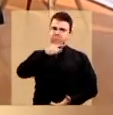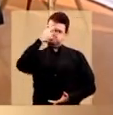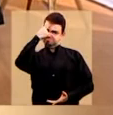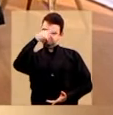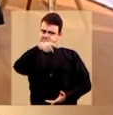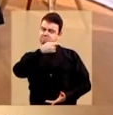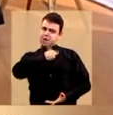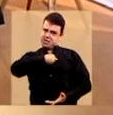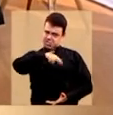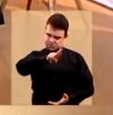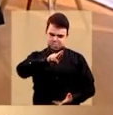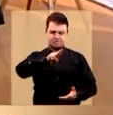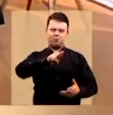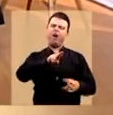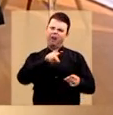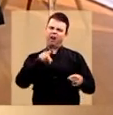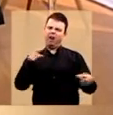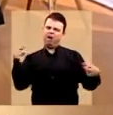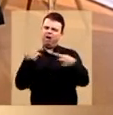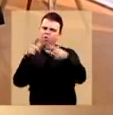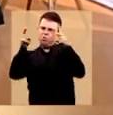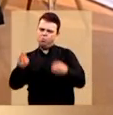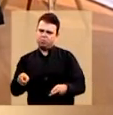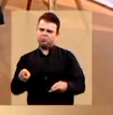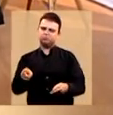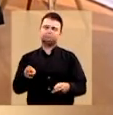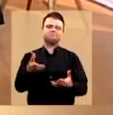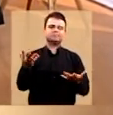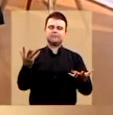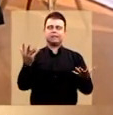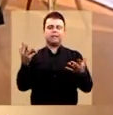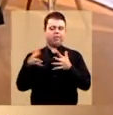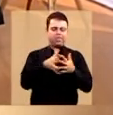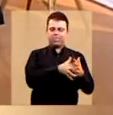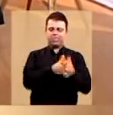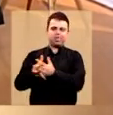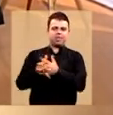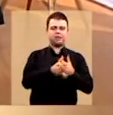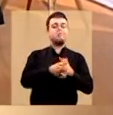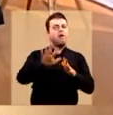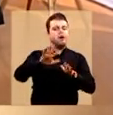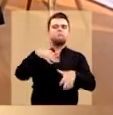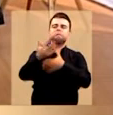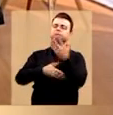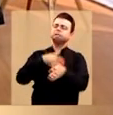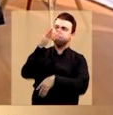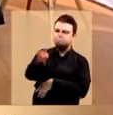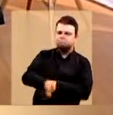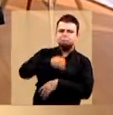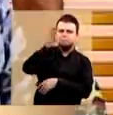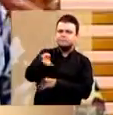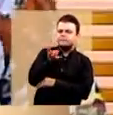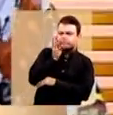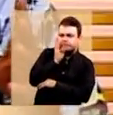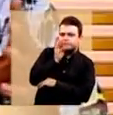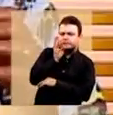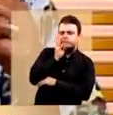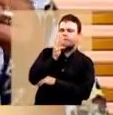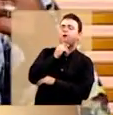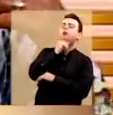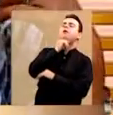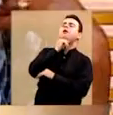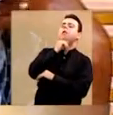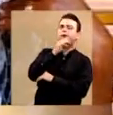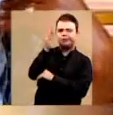religiosidade, você já pensa um monte de coisa, e aí você começa a frequentar, a prestar atenção,